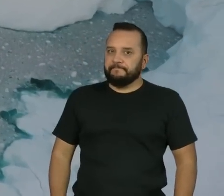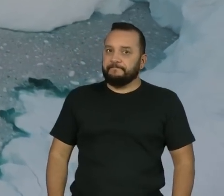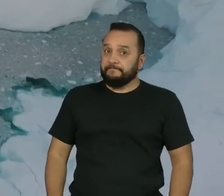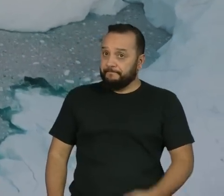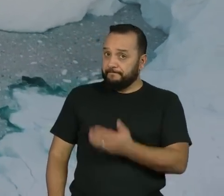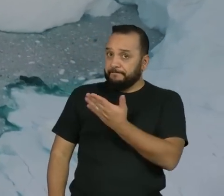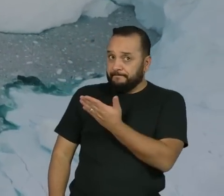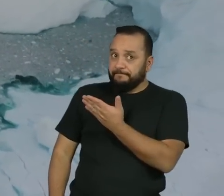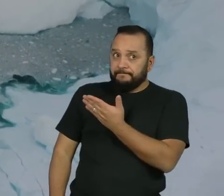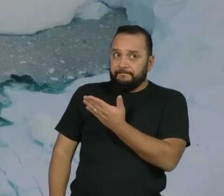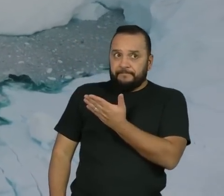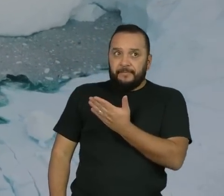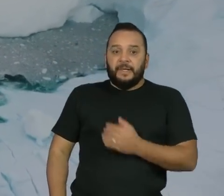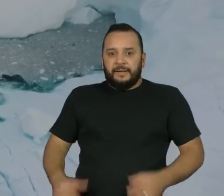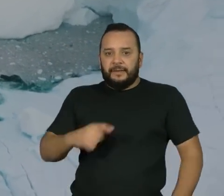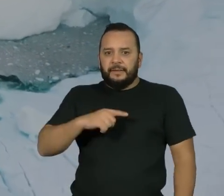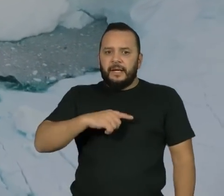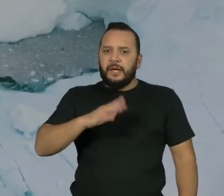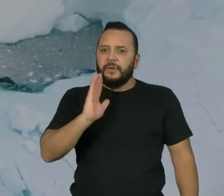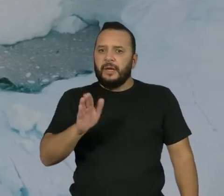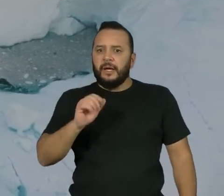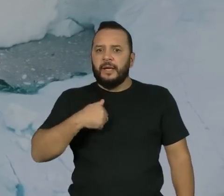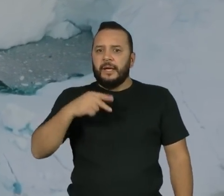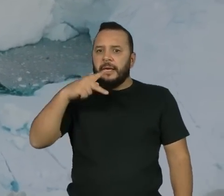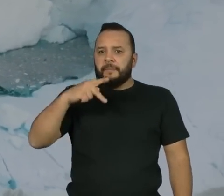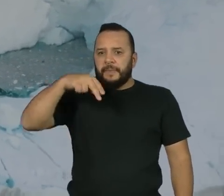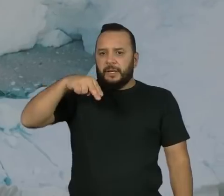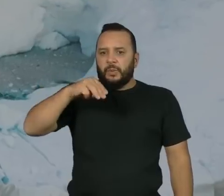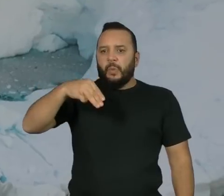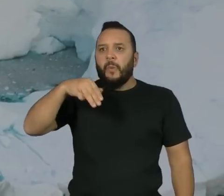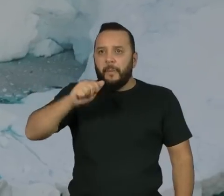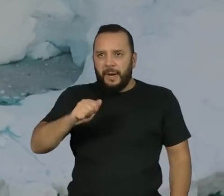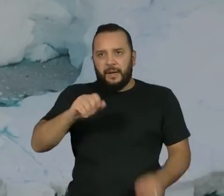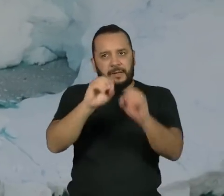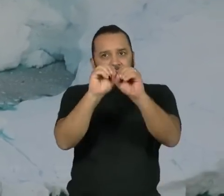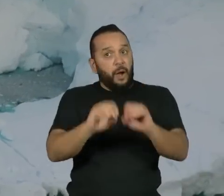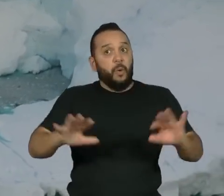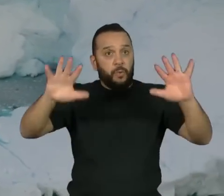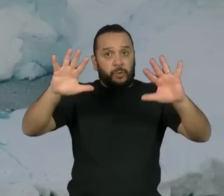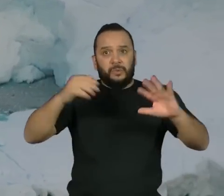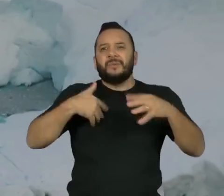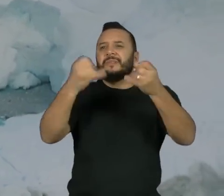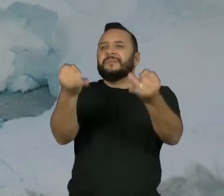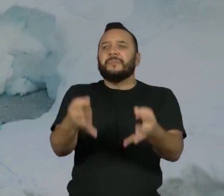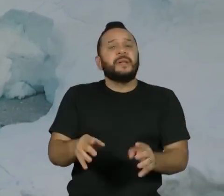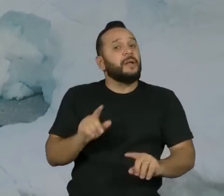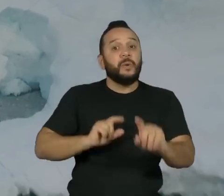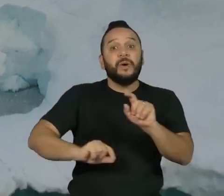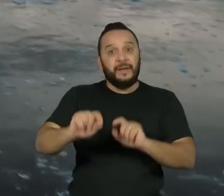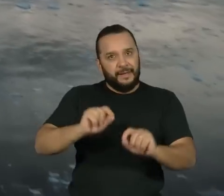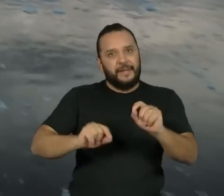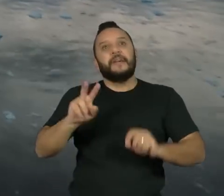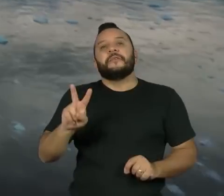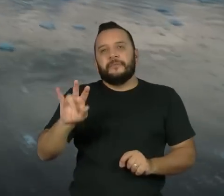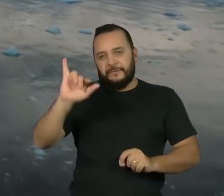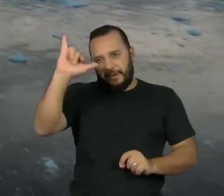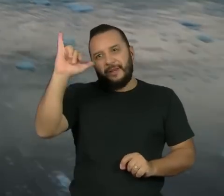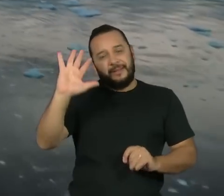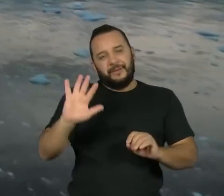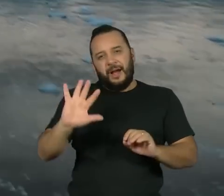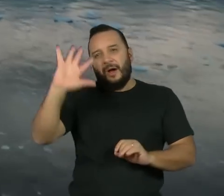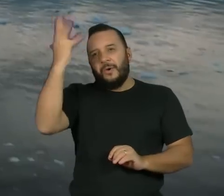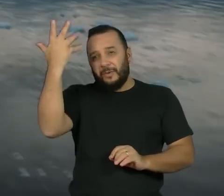O PNUMA, Programa das Nações Unidas para o Meio Ambiente, revela que uma série de eventos devem acelerar a